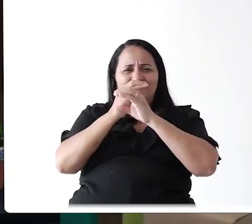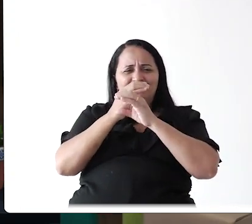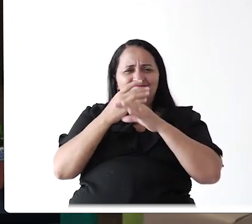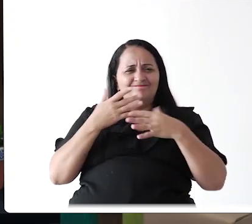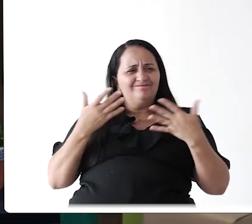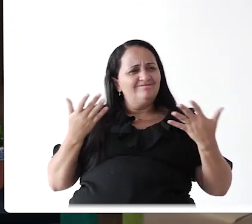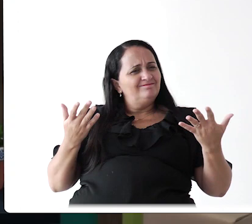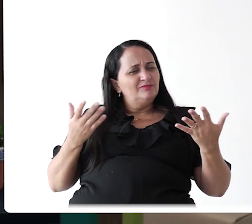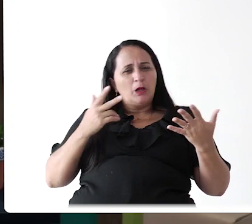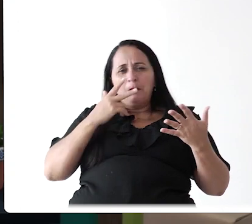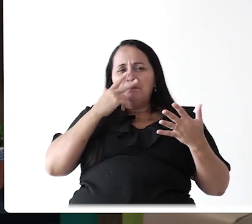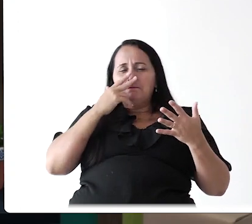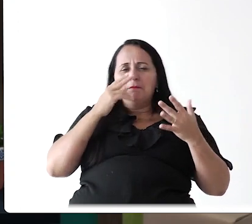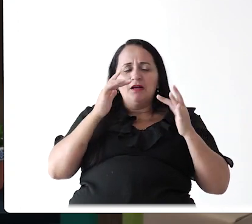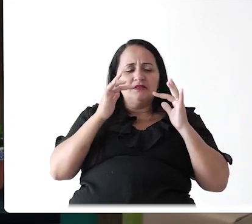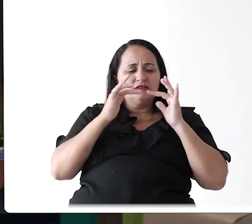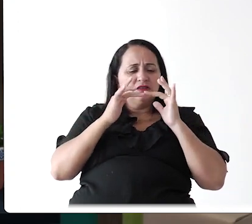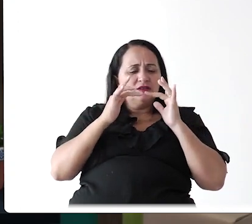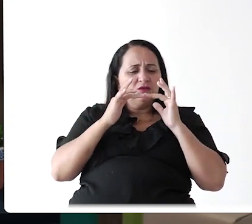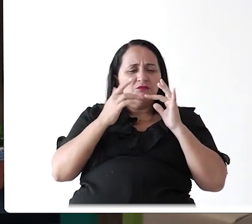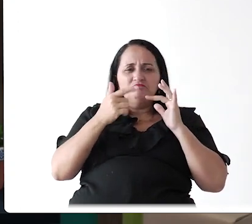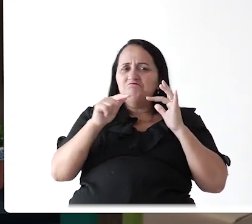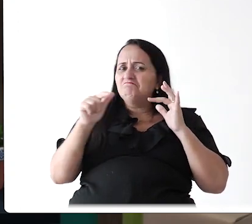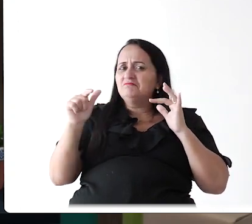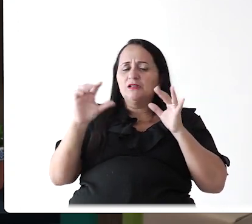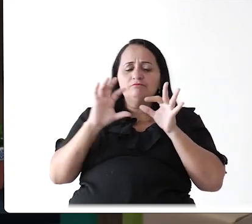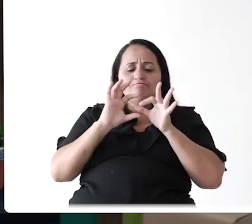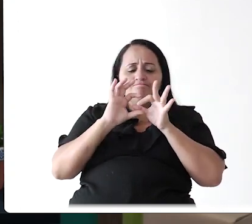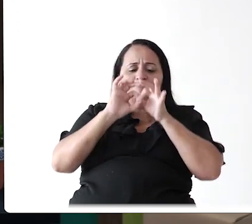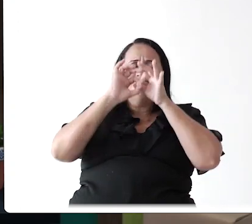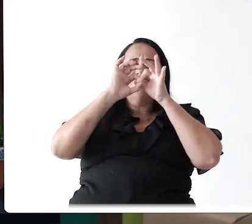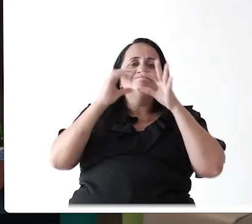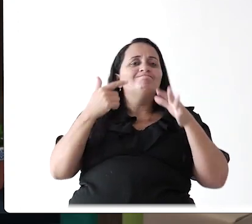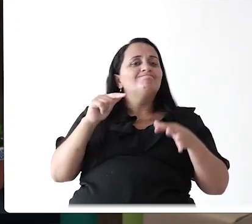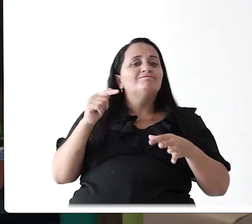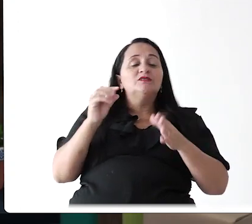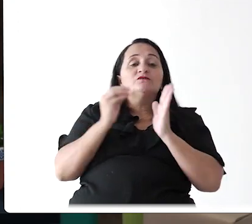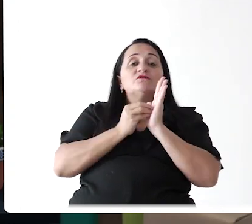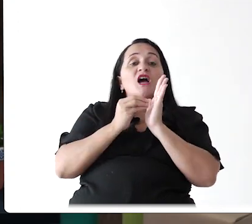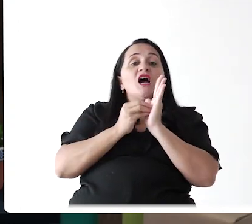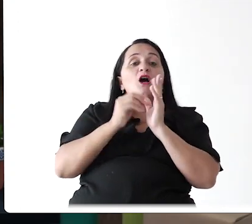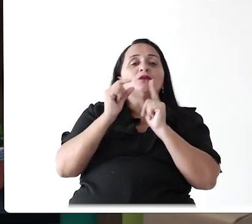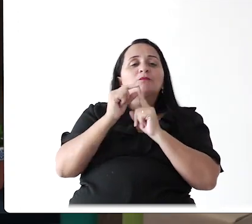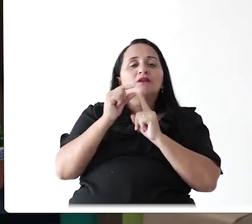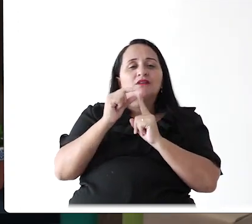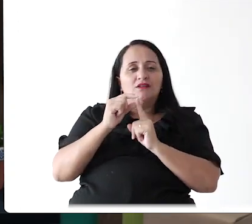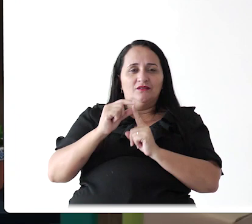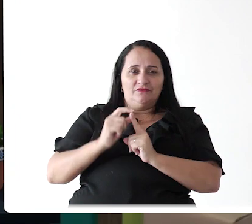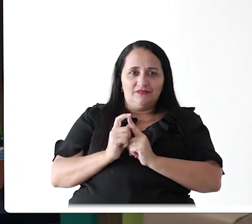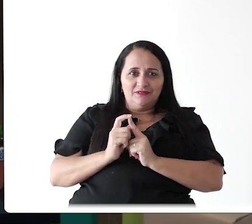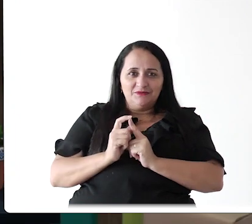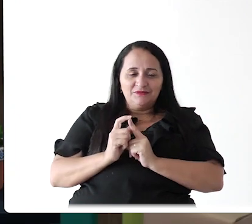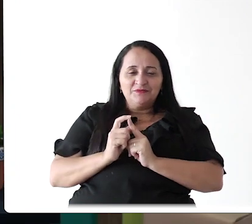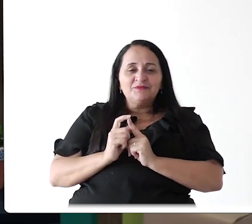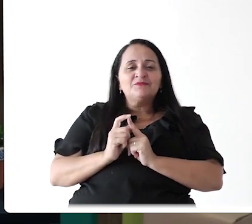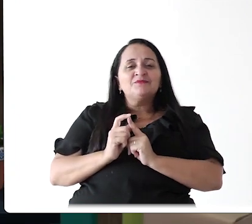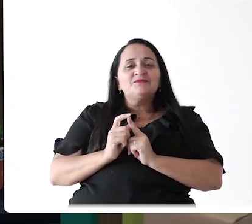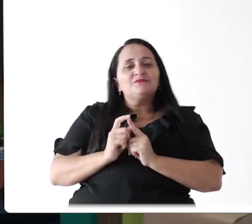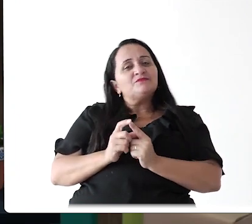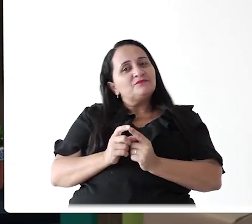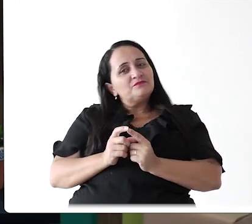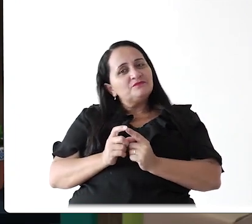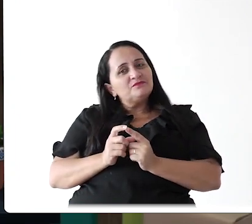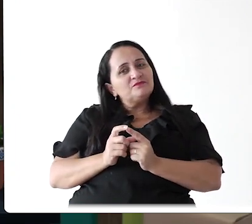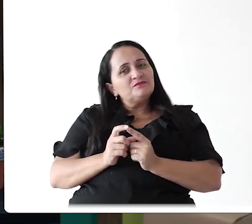faltando conexões, quando estão faltando peças? Sim, aqui nós temos a